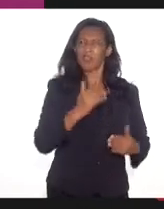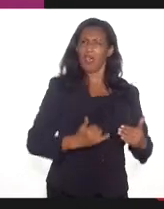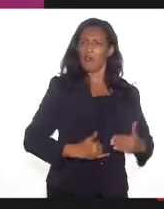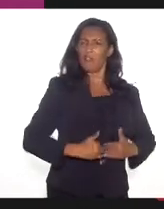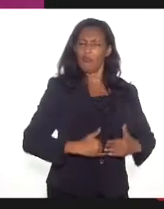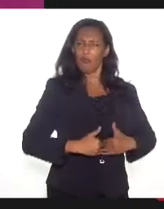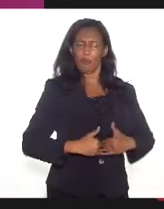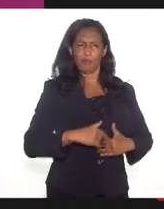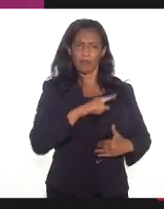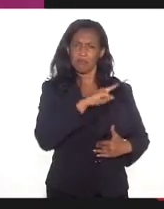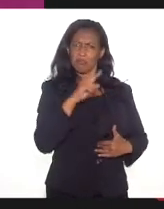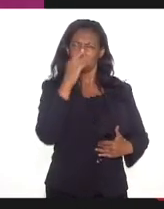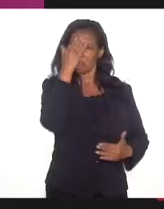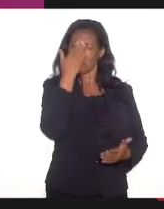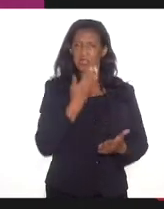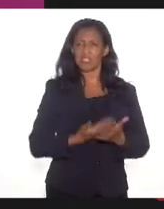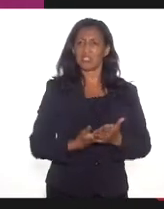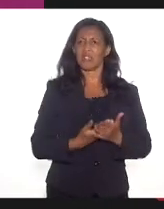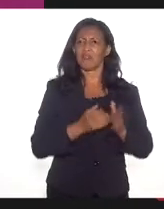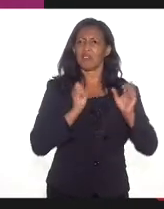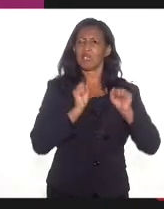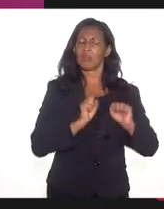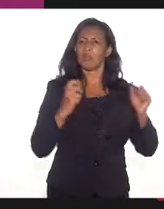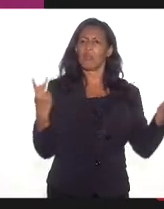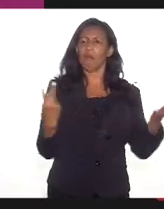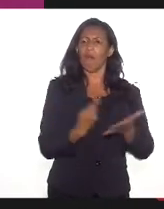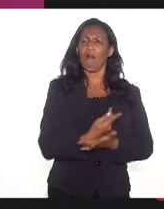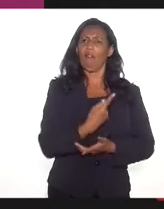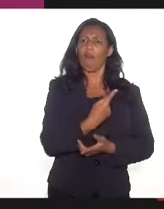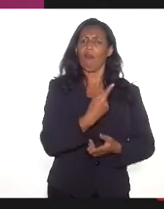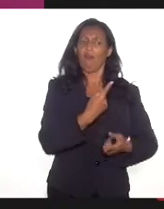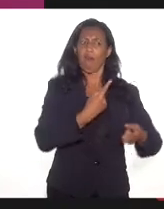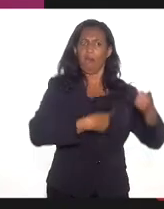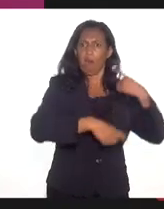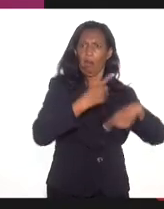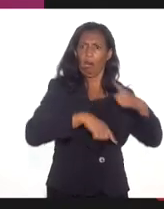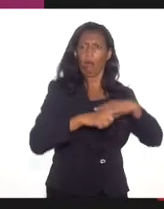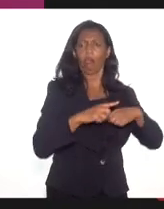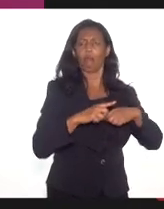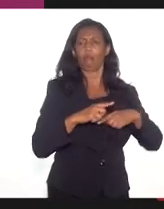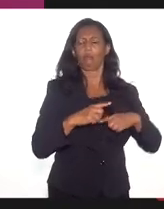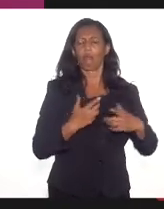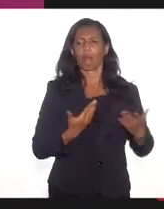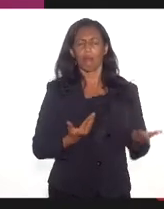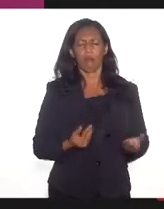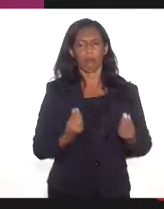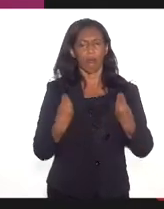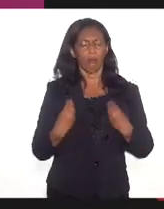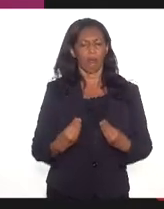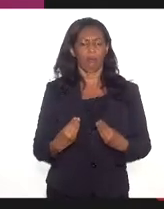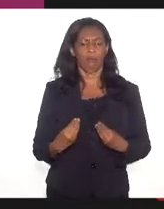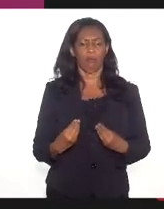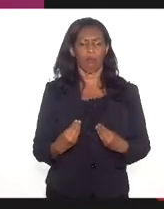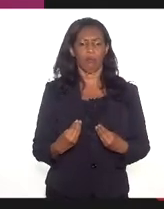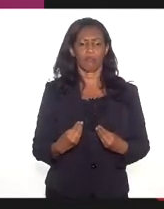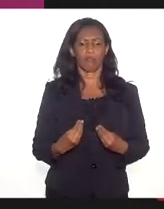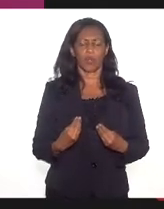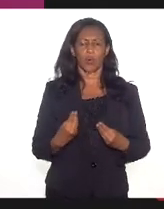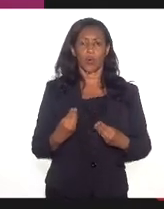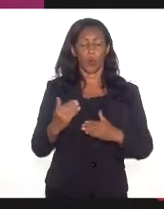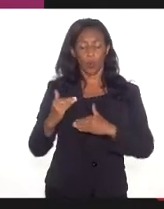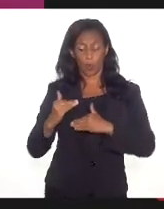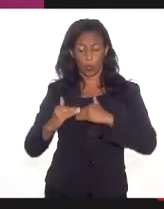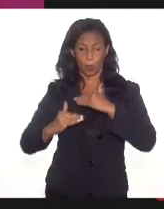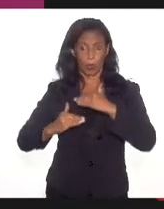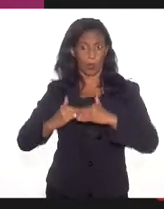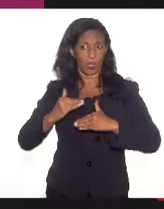acreditava que pudesse haver um um retrocesso nesse processo né o o processo